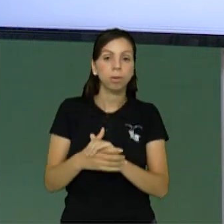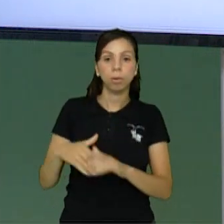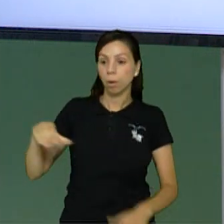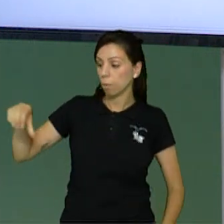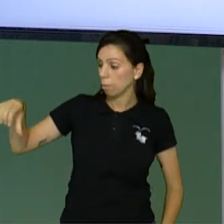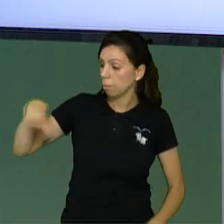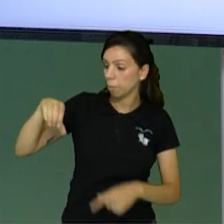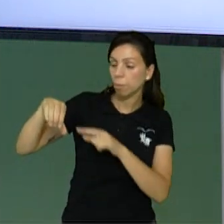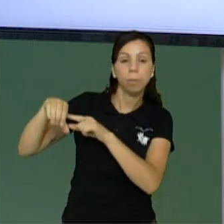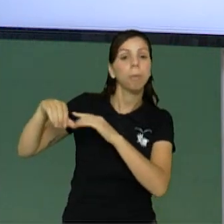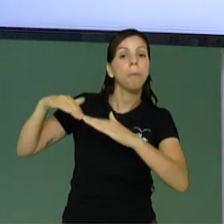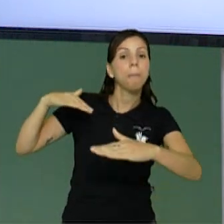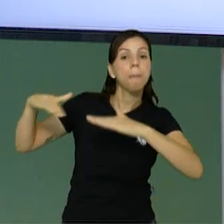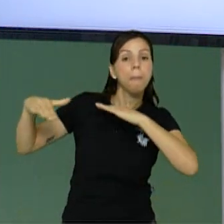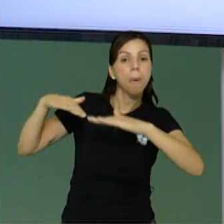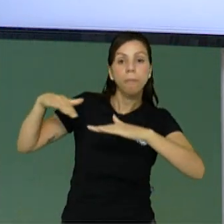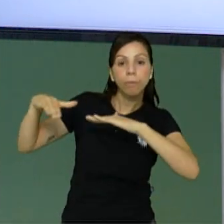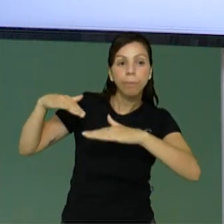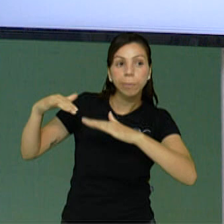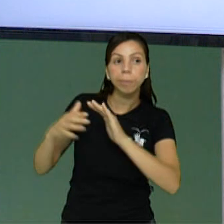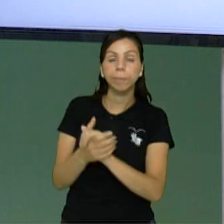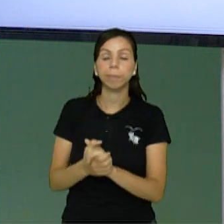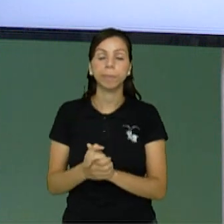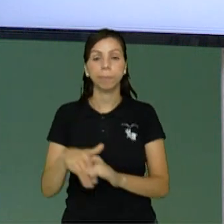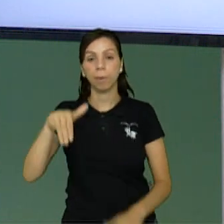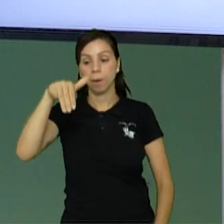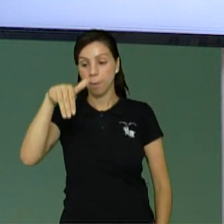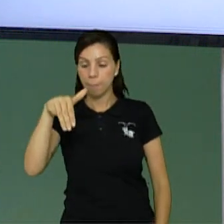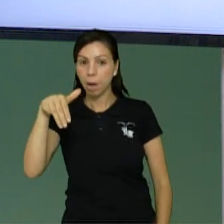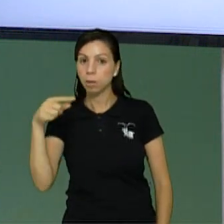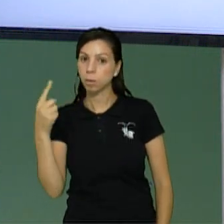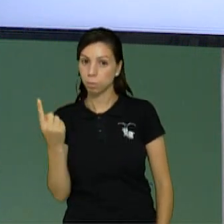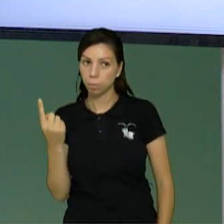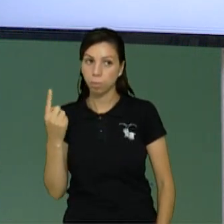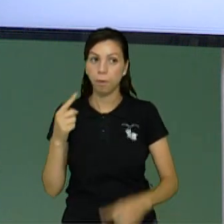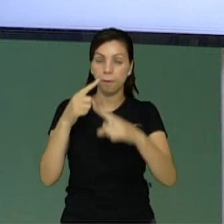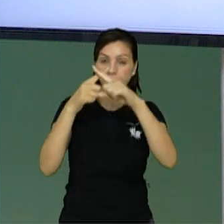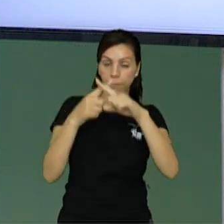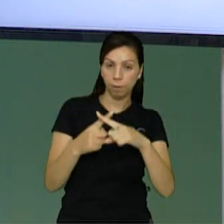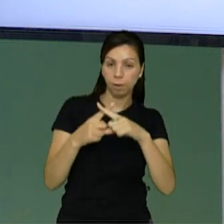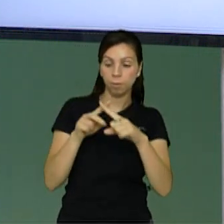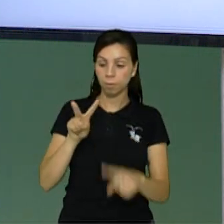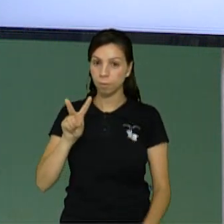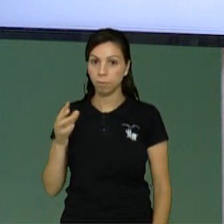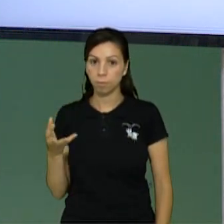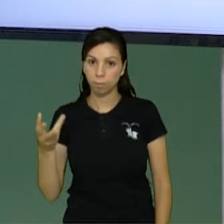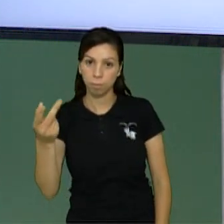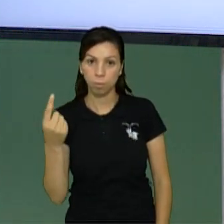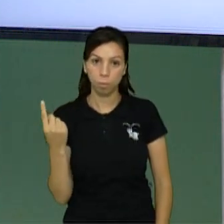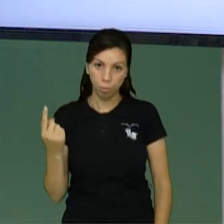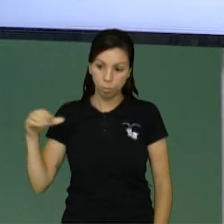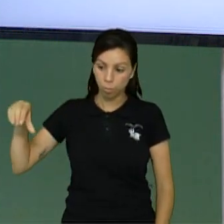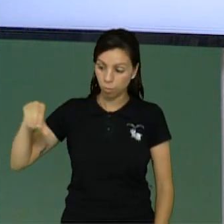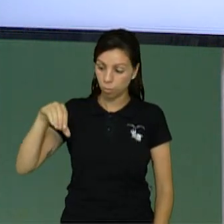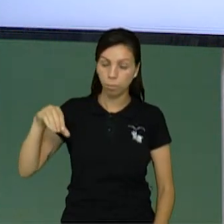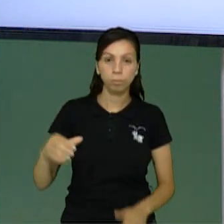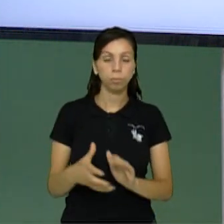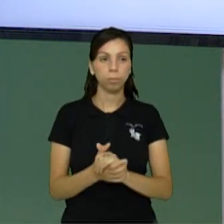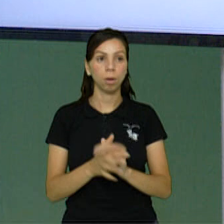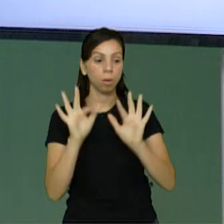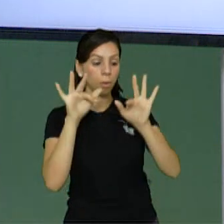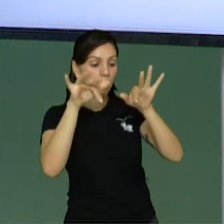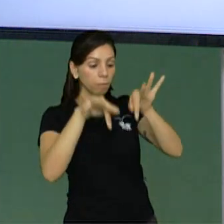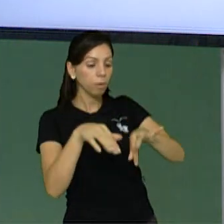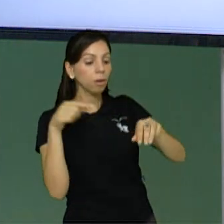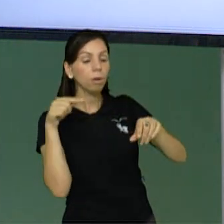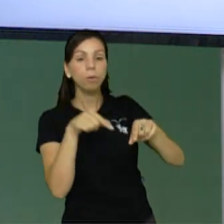com o corpo 1. Então, vai ser a massa do 1 vezes velocidade do 1. A quantidade de movimento final vai